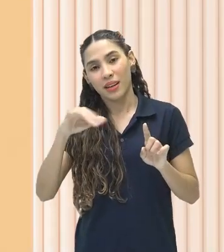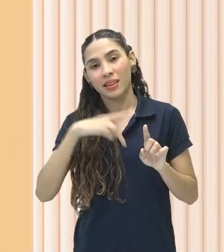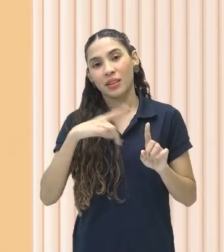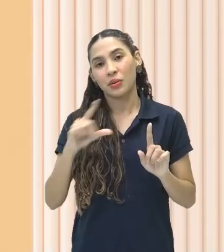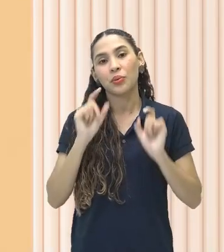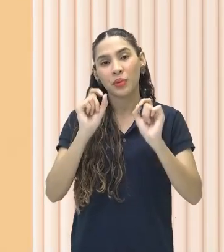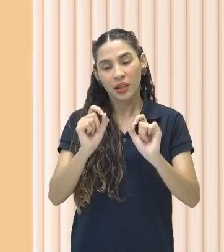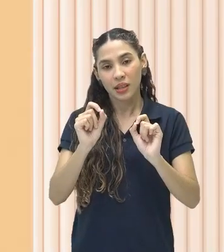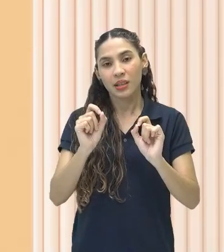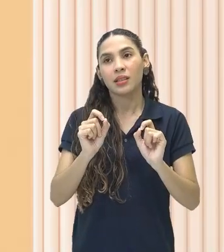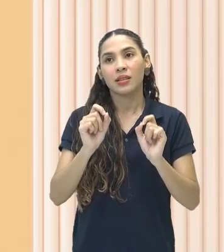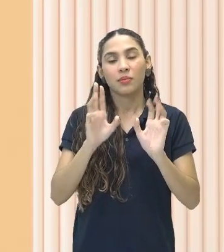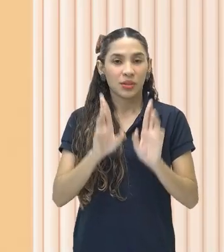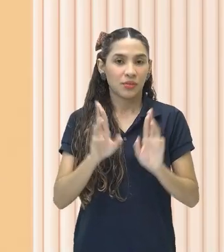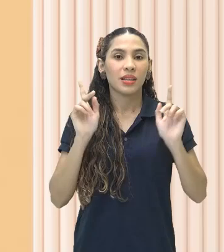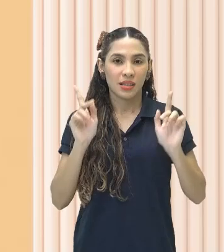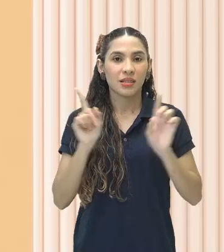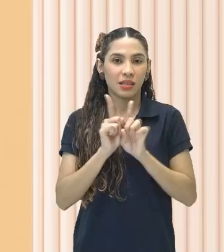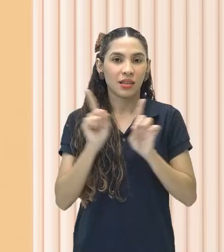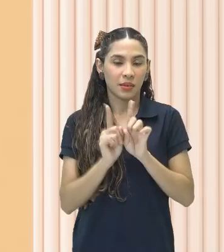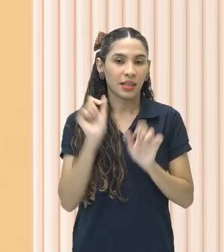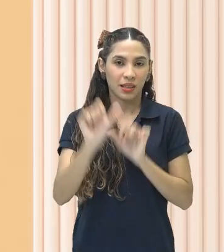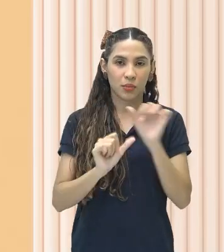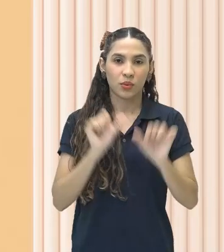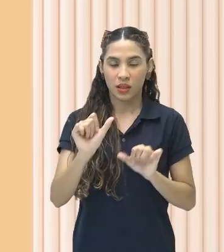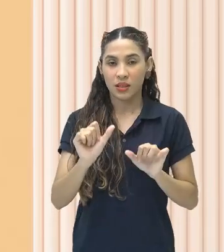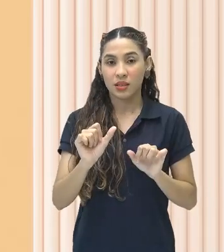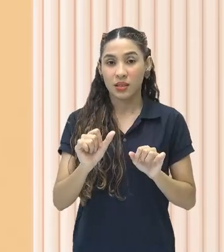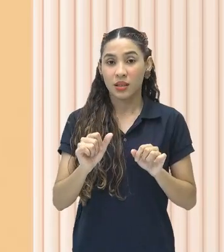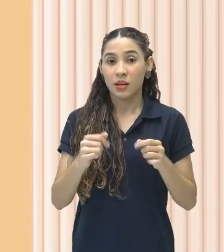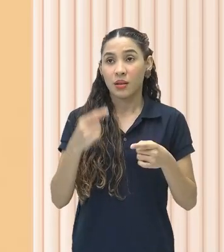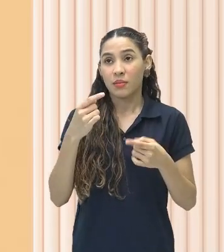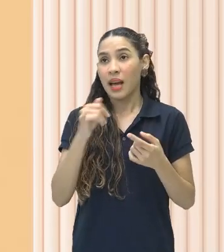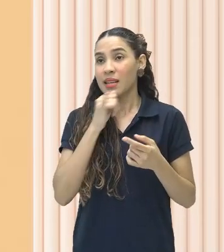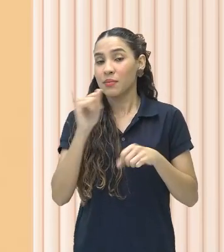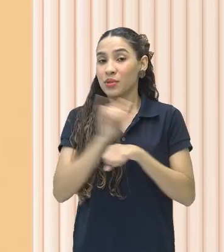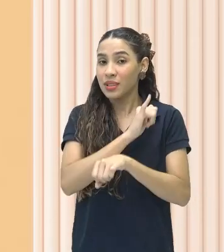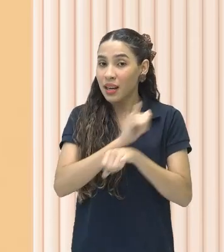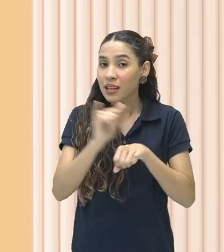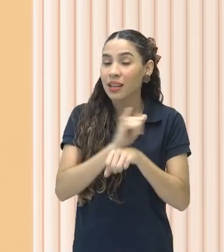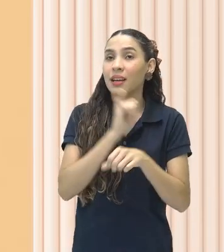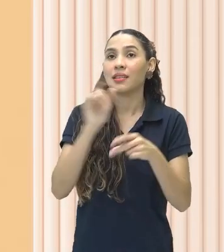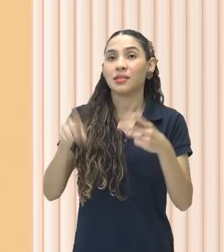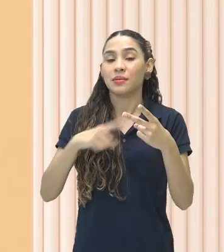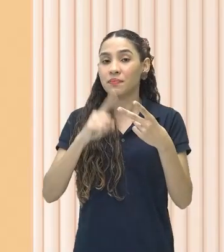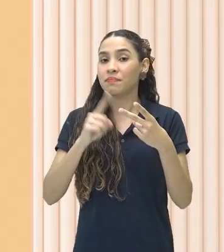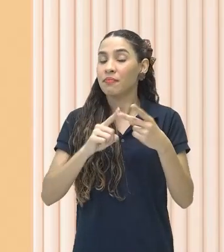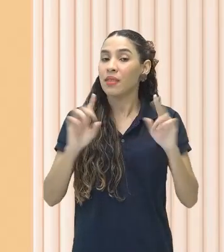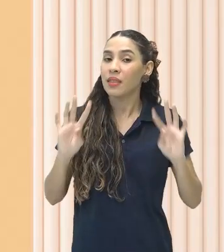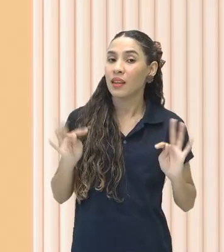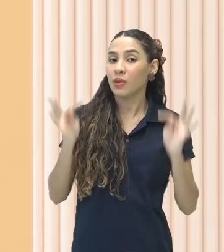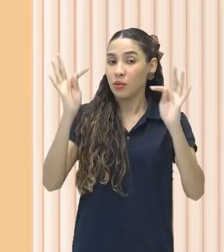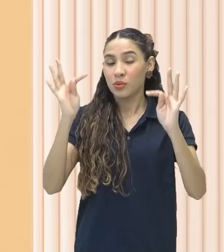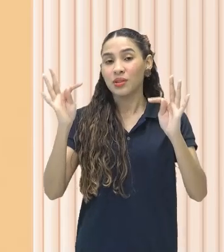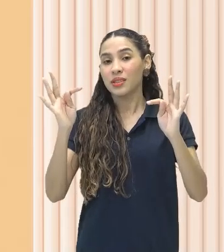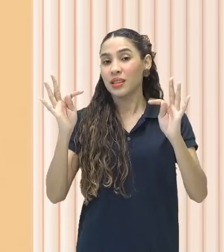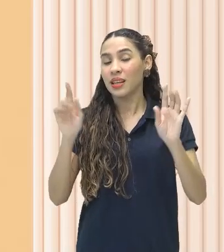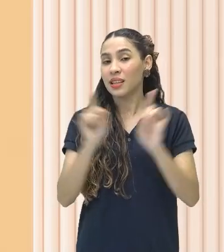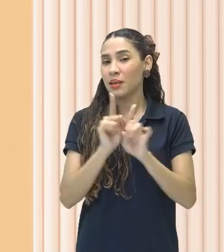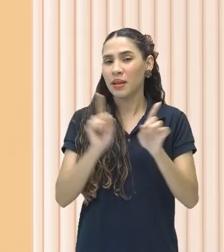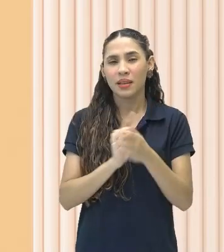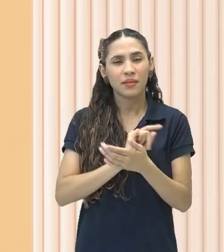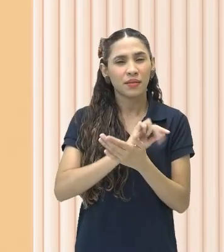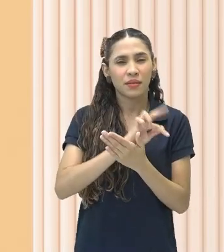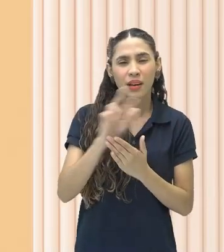né, um diferencial nessa transformação, devido aos recursos, né, devido às tecnologias, devido a